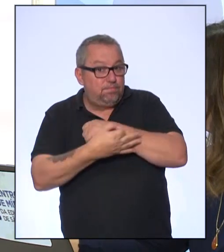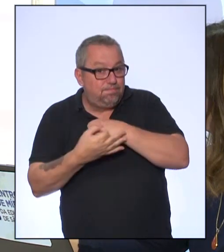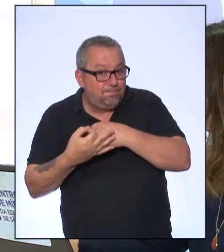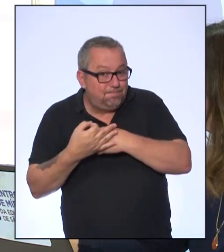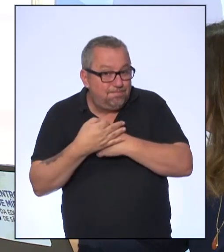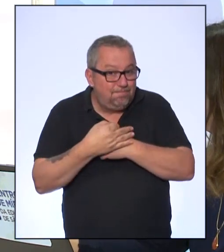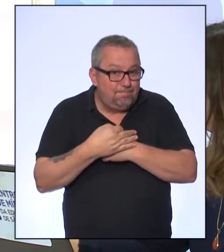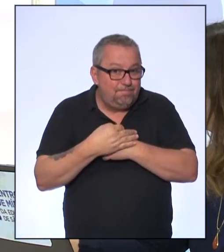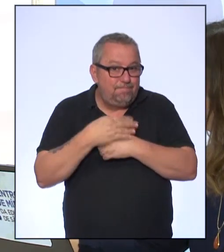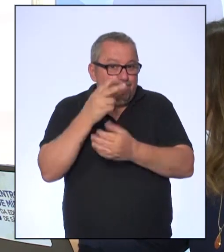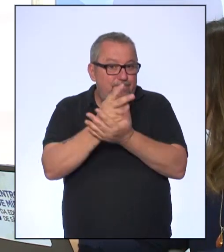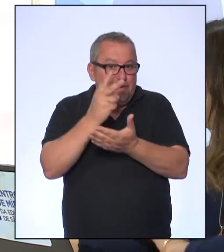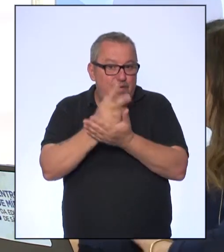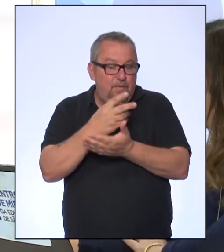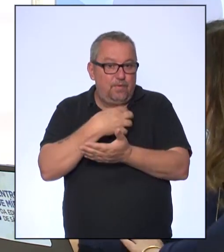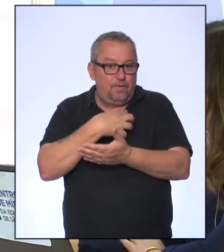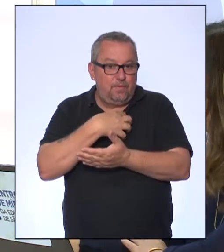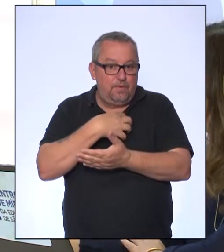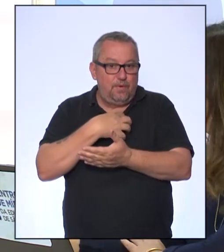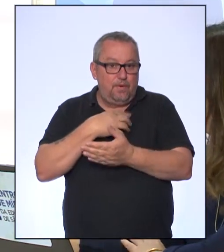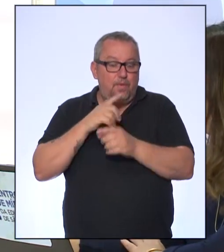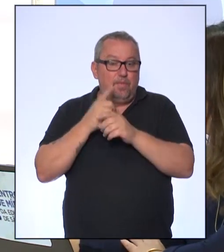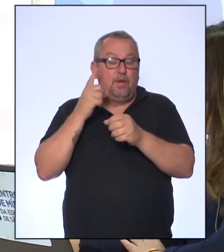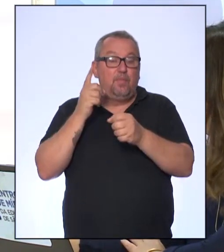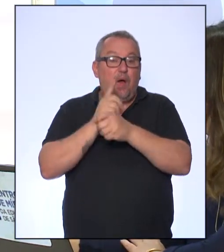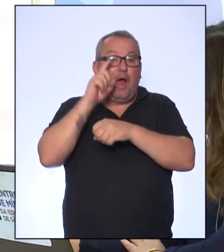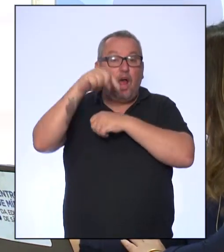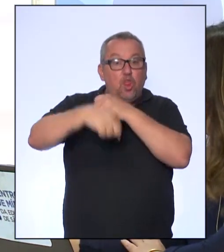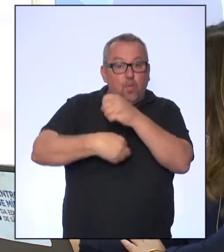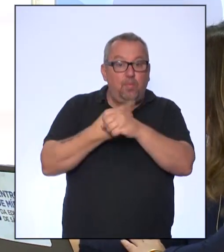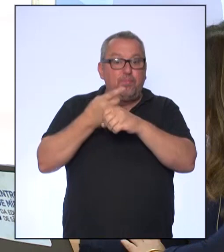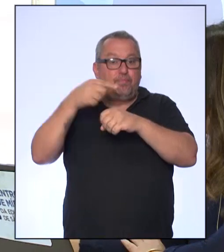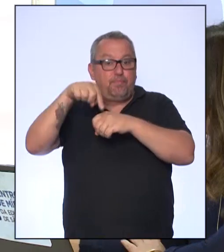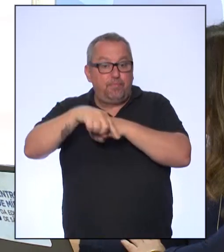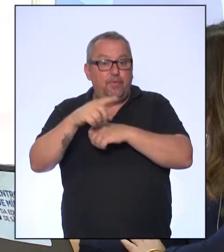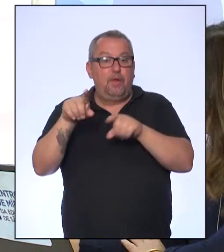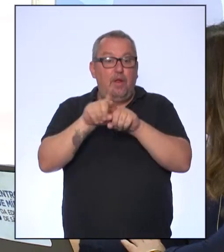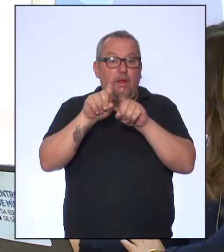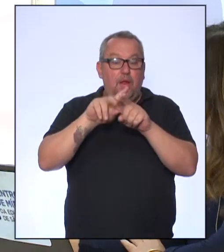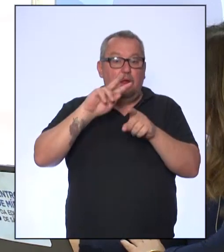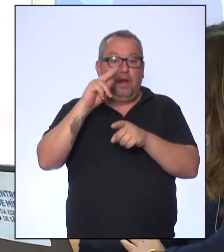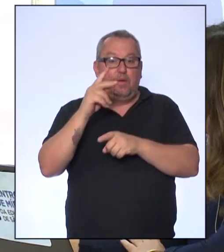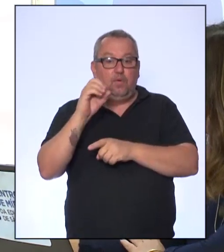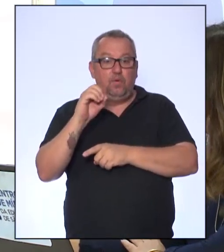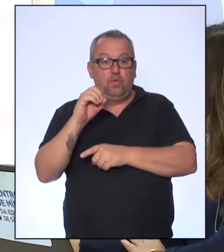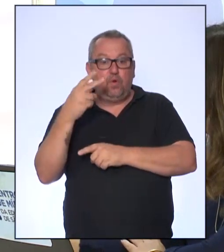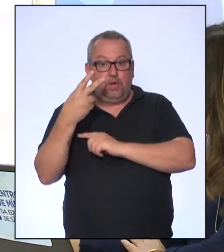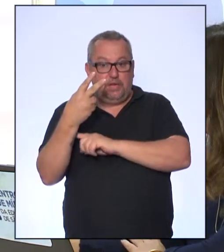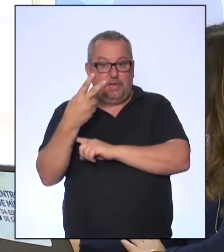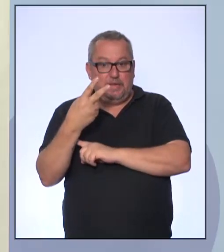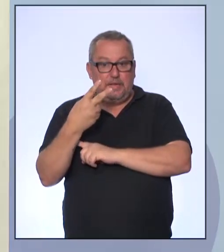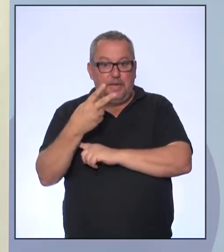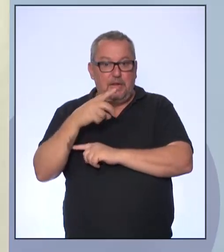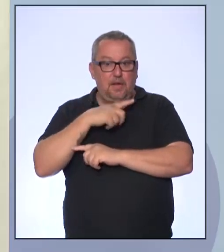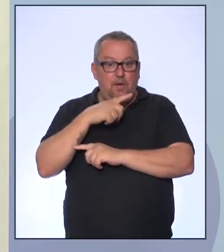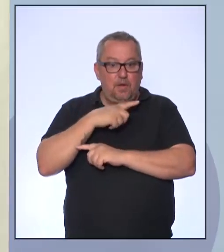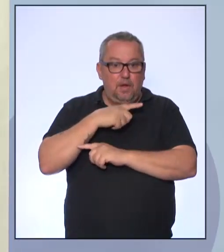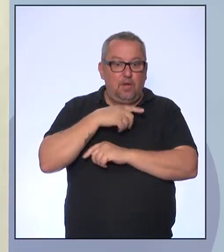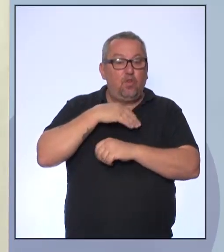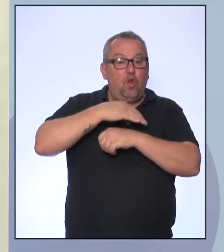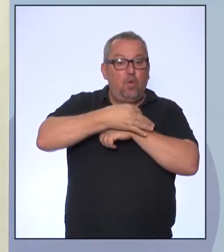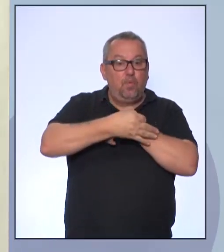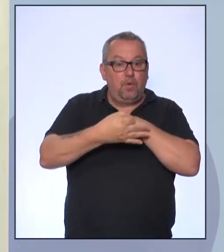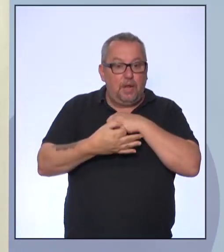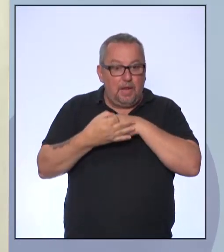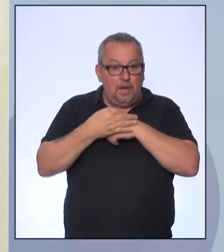simples, mesmo tipo de molécula, mesmo tipo de átomo. Ou gás oxigênio, O2. Aqui eu tenho só molécula de